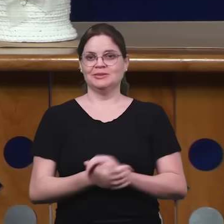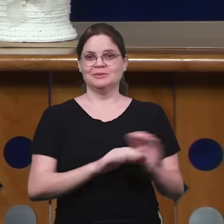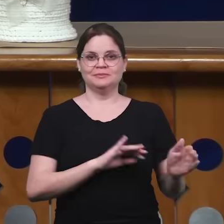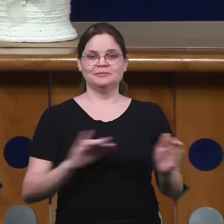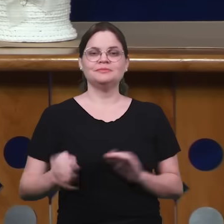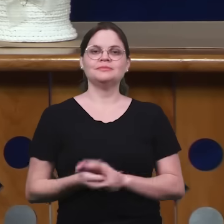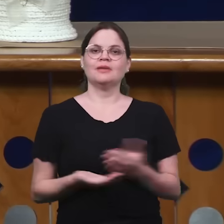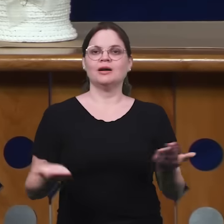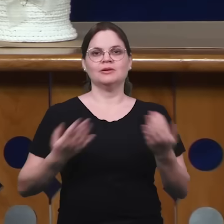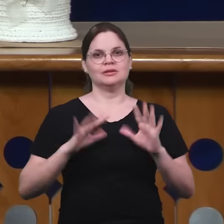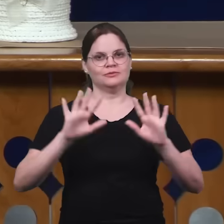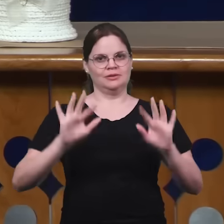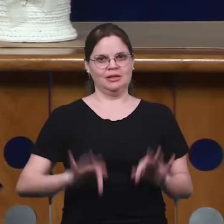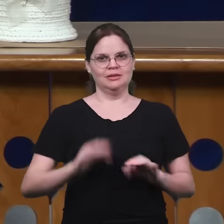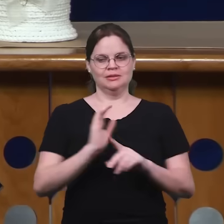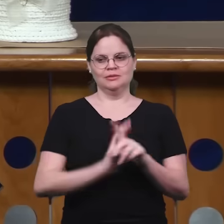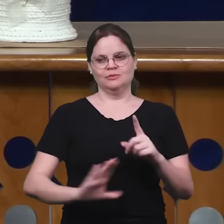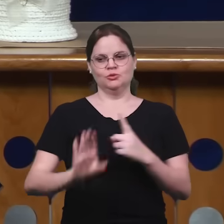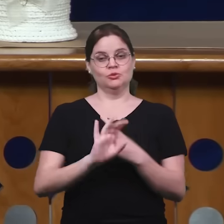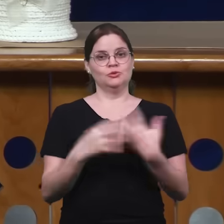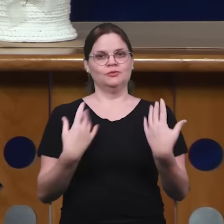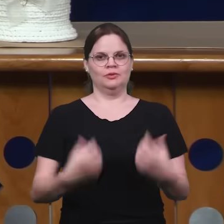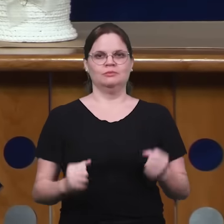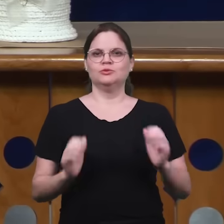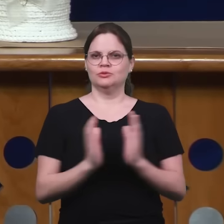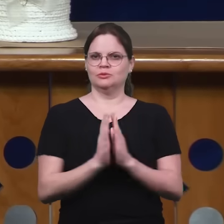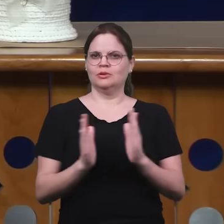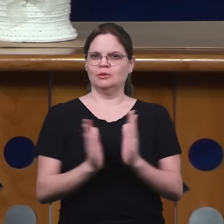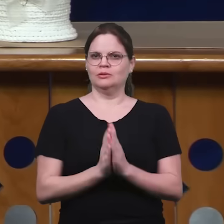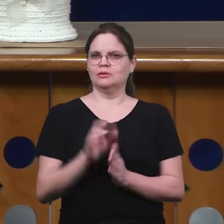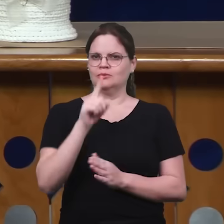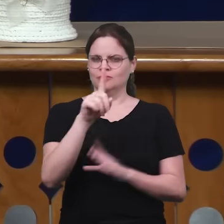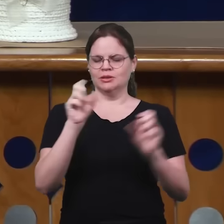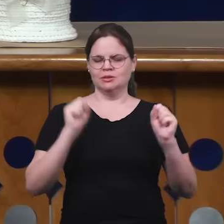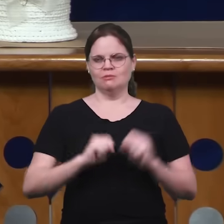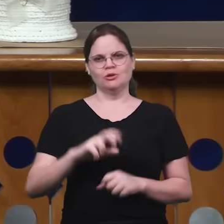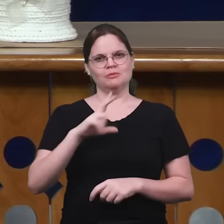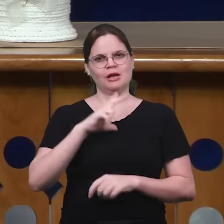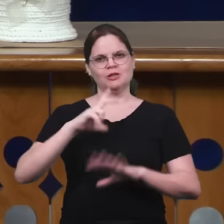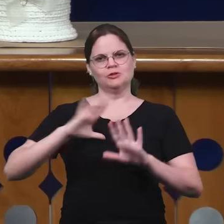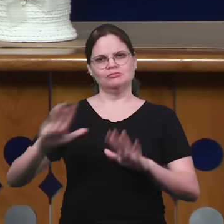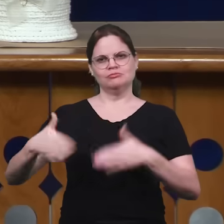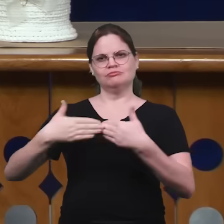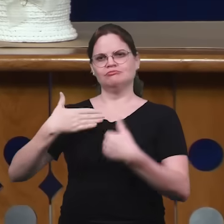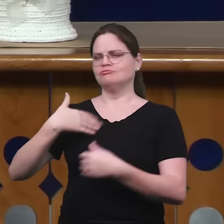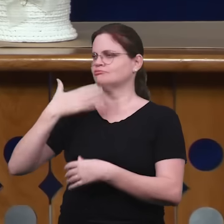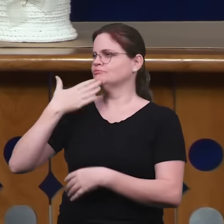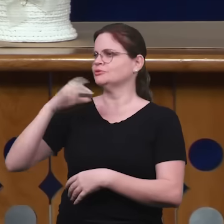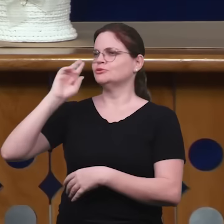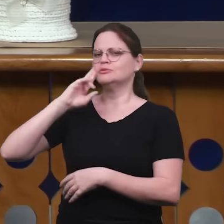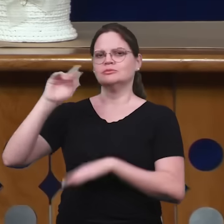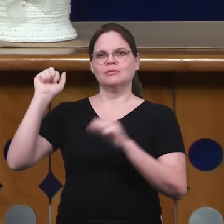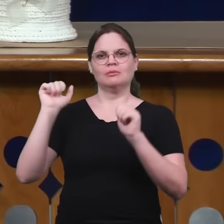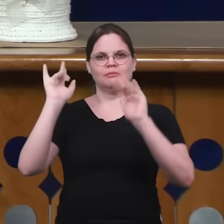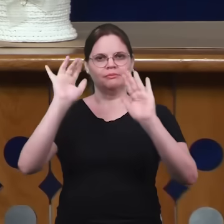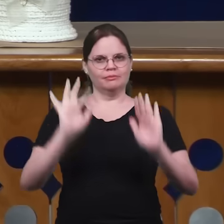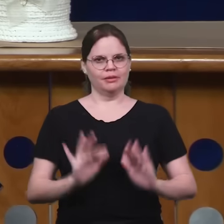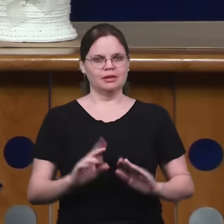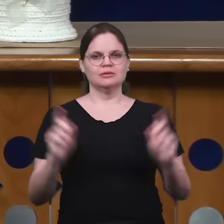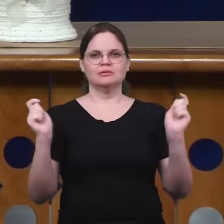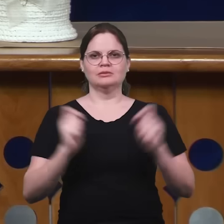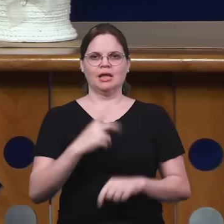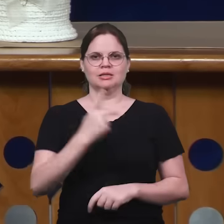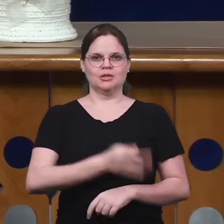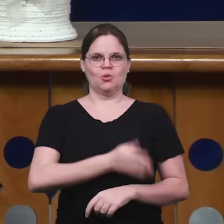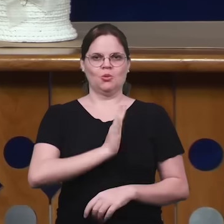nosso culto, nós vamos orar e agora é o momento de você se voltar para o Senhor, pedir uma bênção a Deus, para que Deus possa encher o